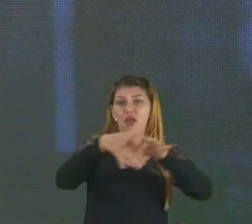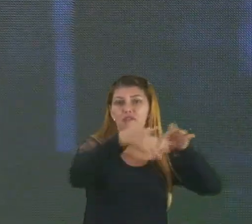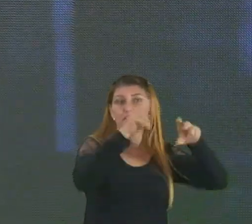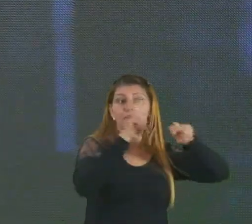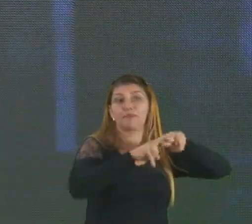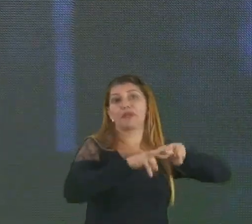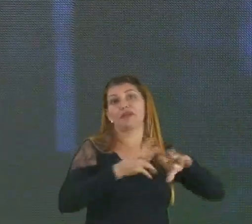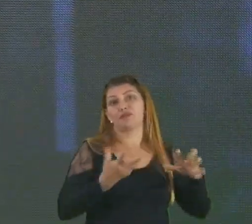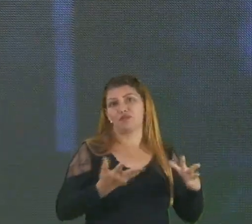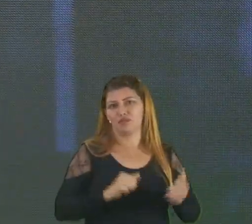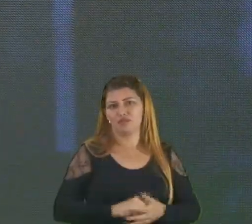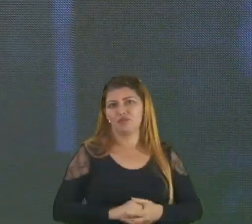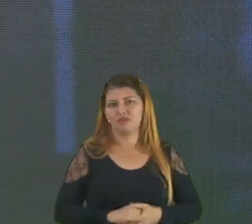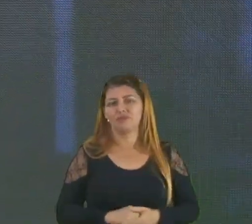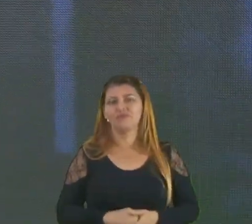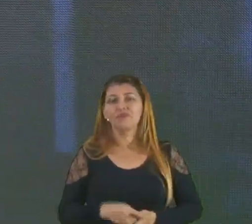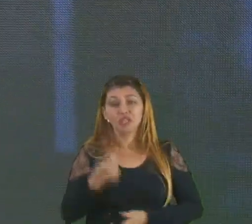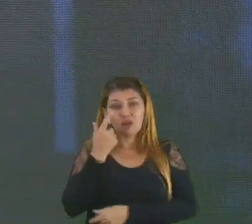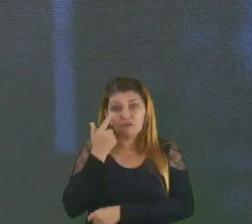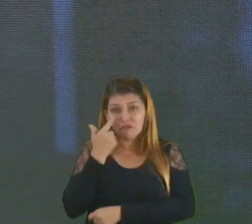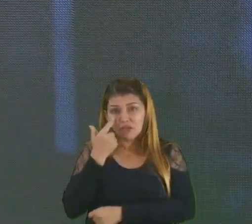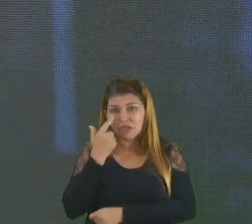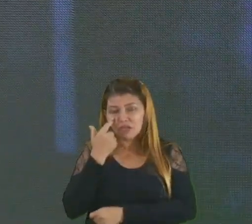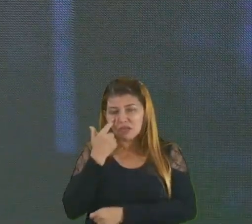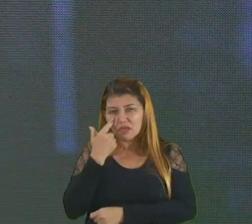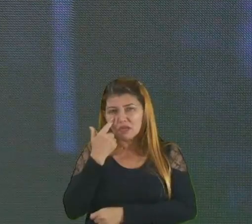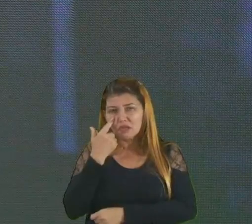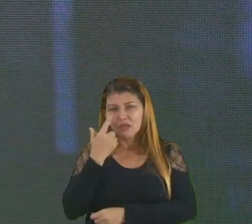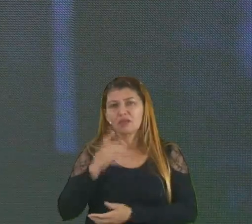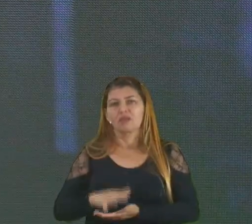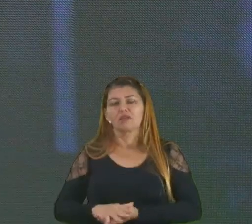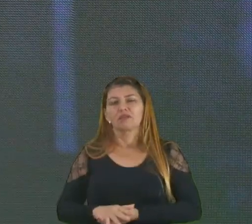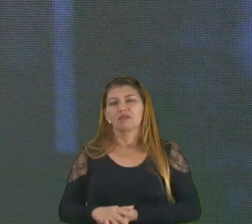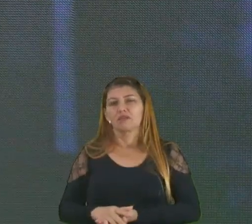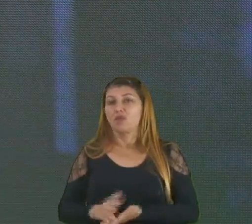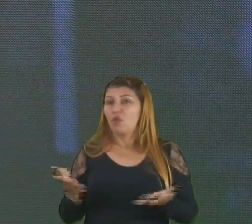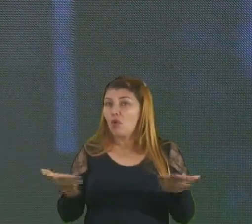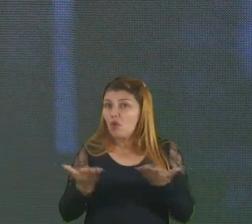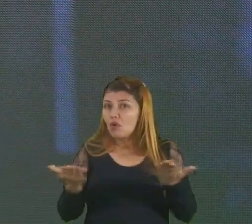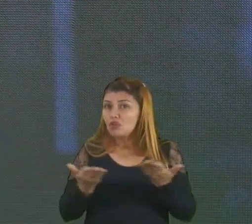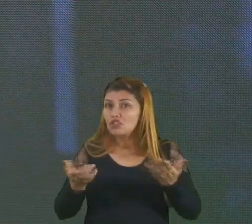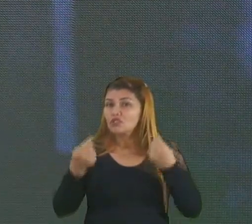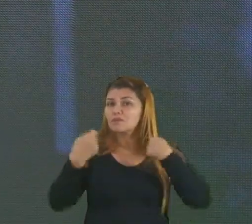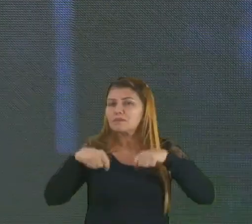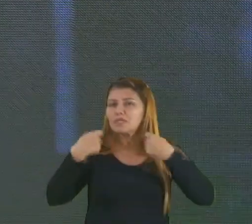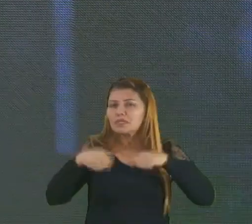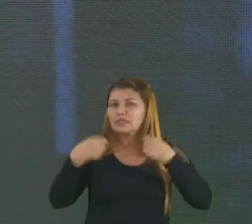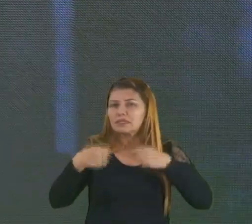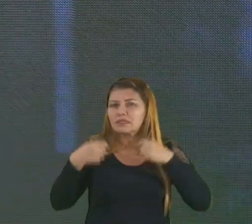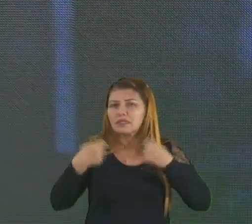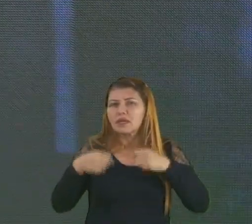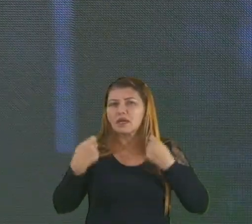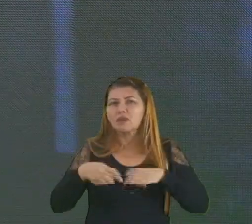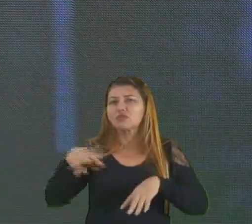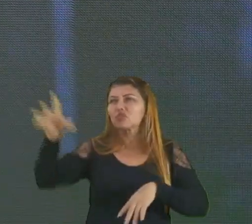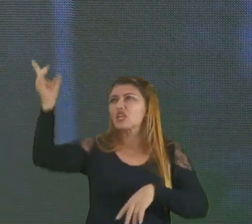Jesus? Olhe para cá, olhe para cá, olhe para cá, por favor. Sabe o que mais nós precisamos hoje? Dons de